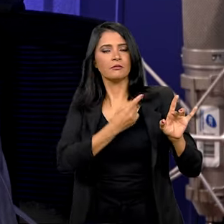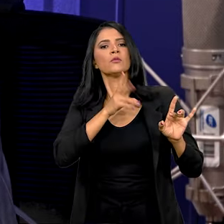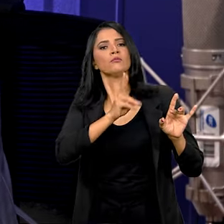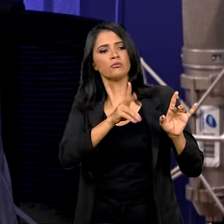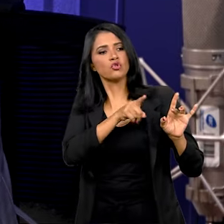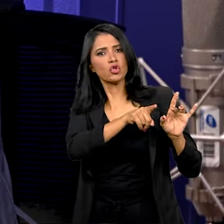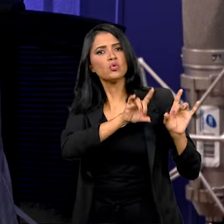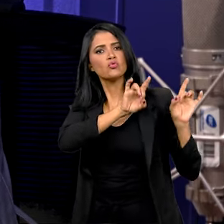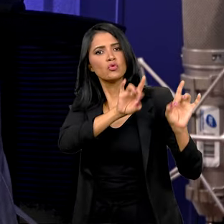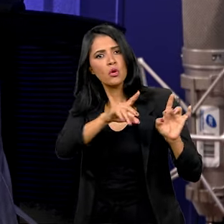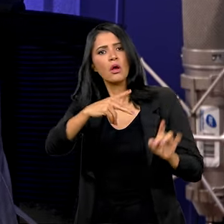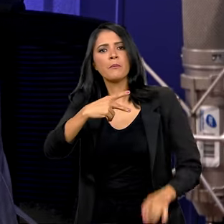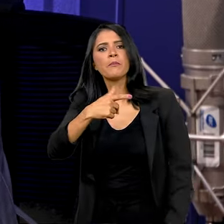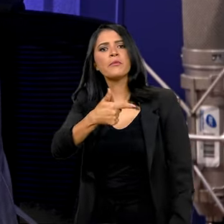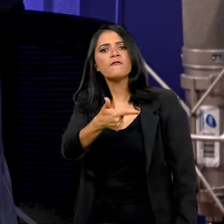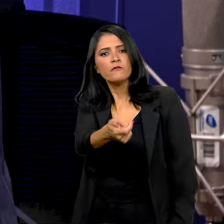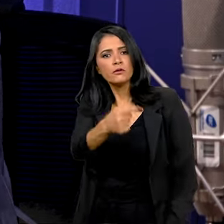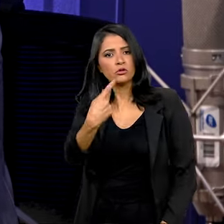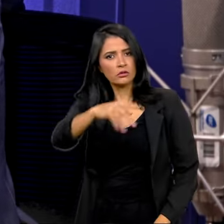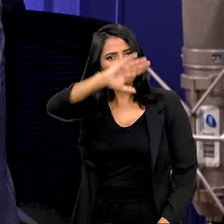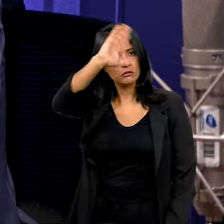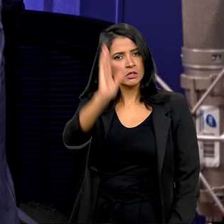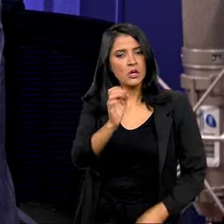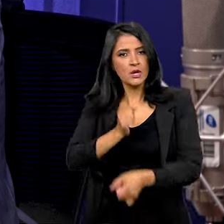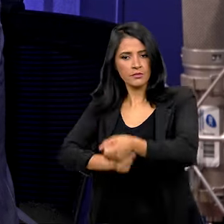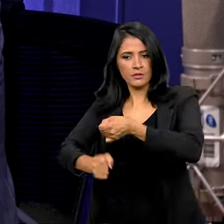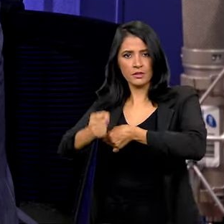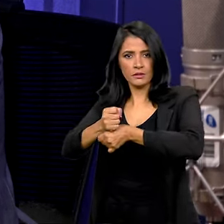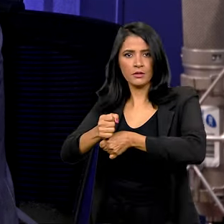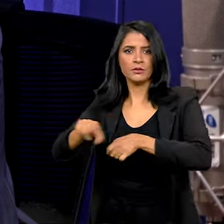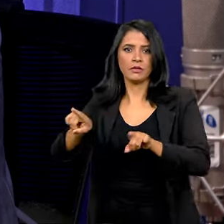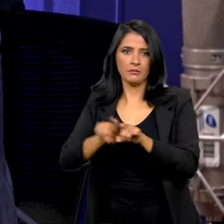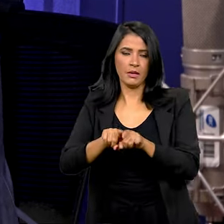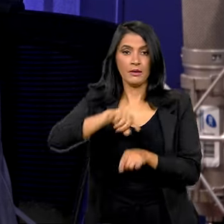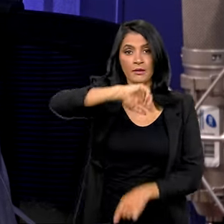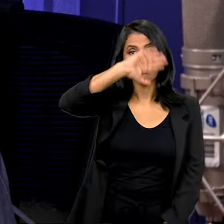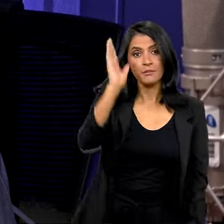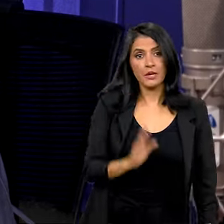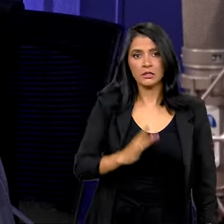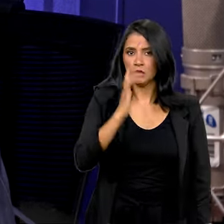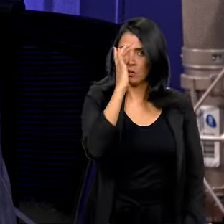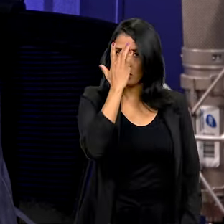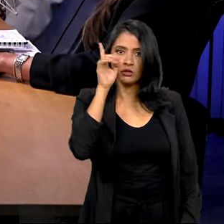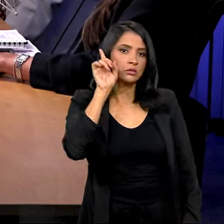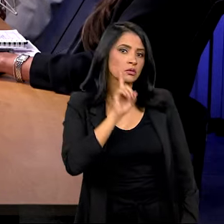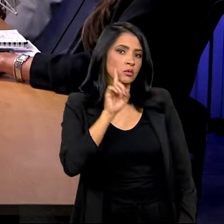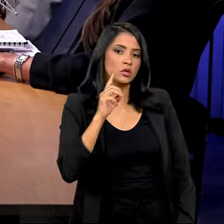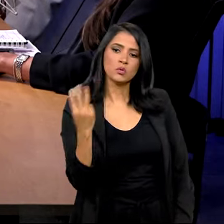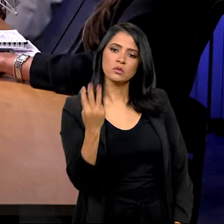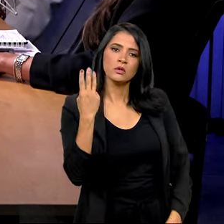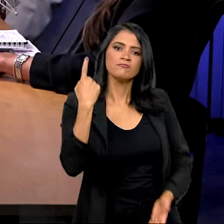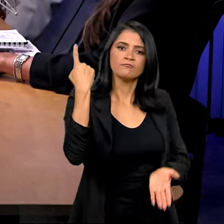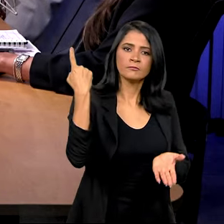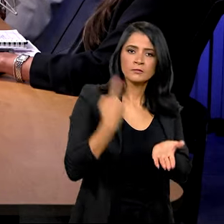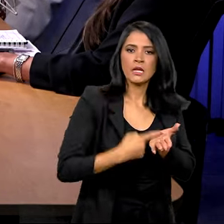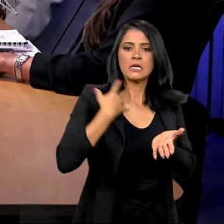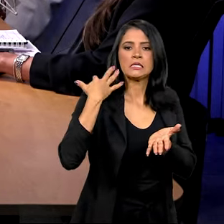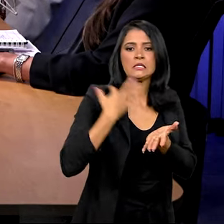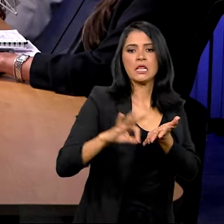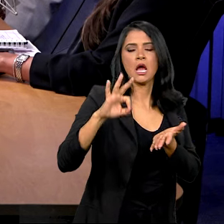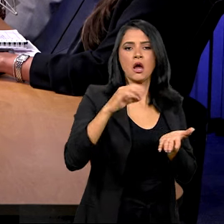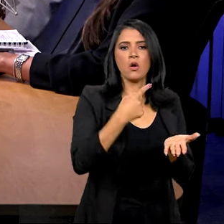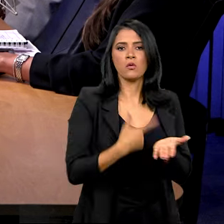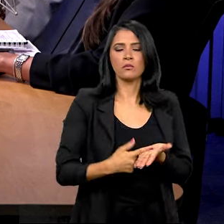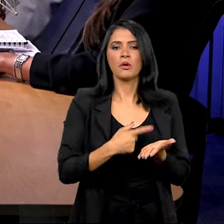pretendemos manter no p20 do Brasil e no ano passado Brasil Índia e Estados Unidos assinaram a tal aliança